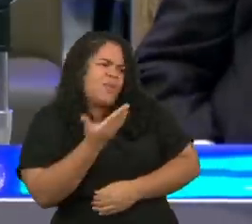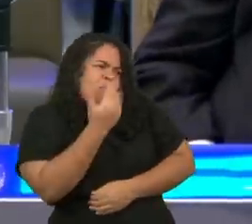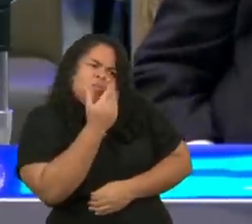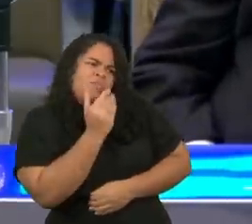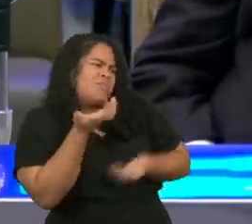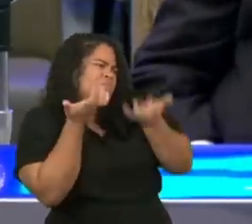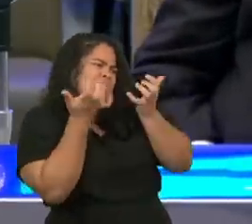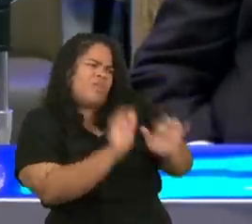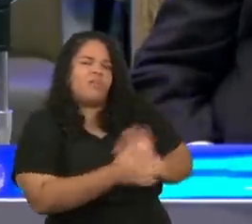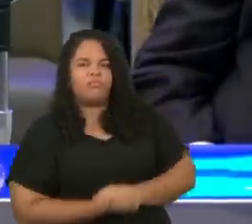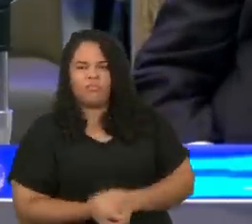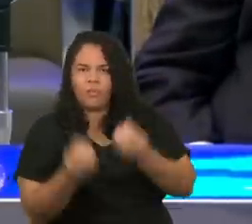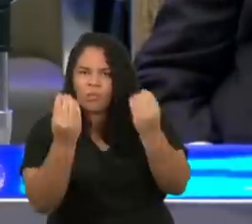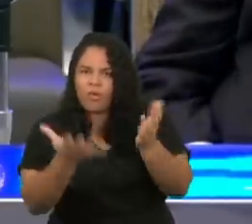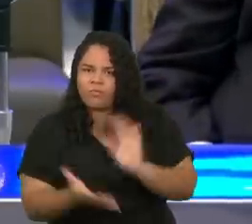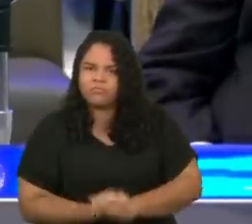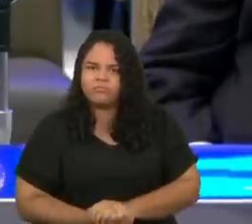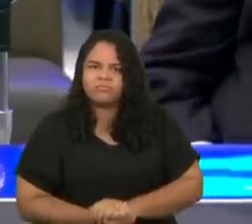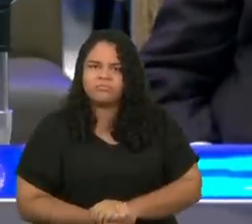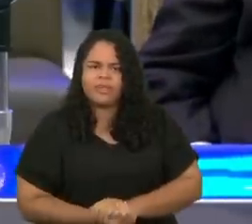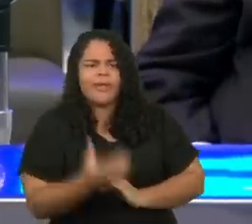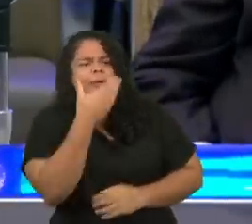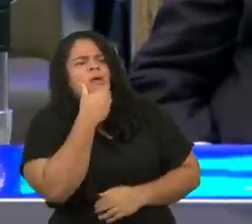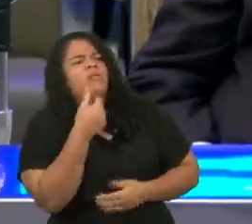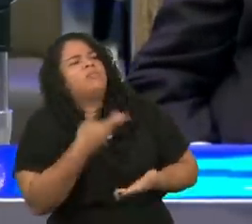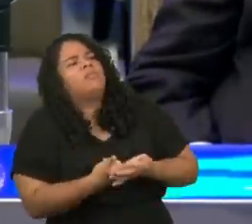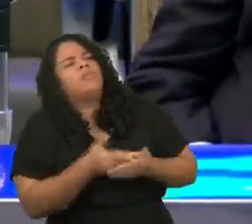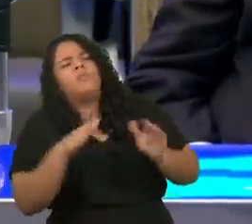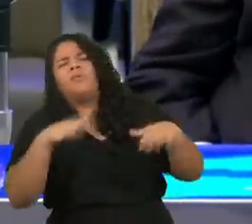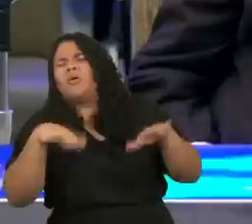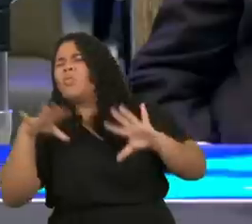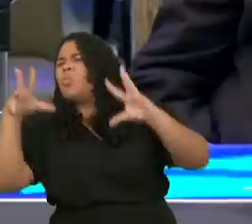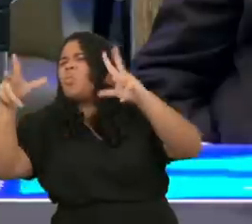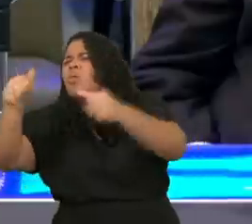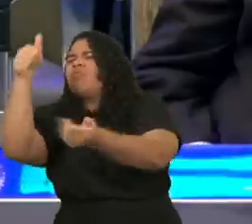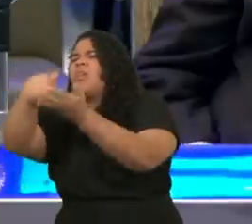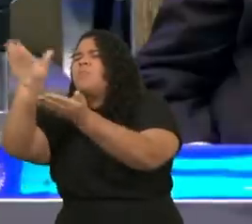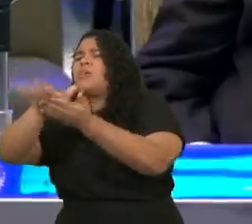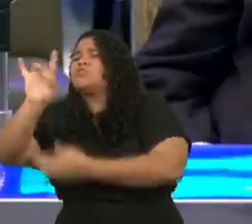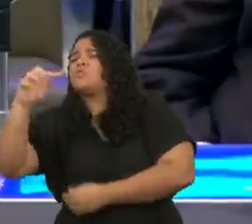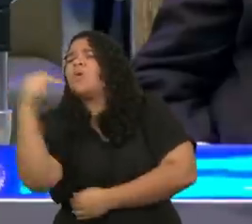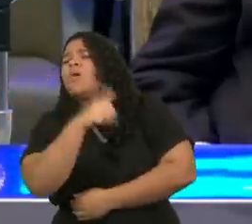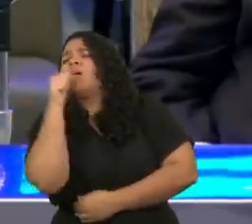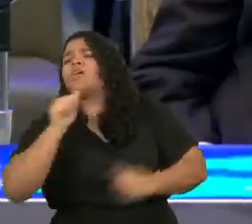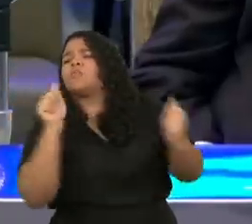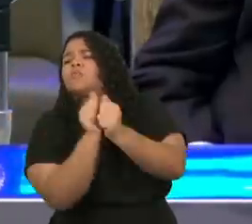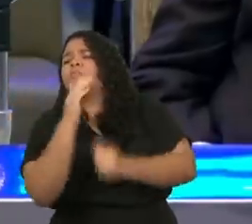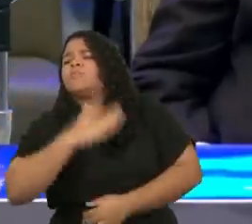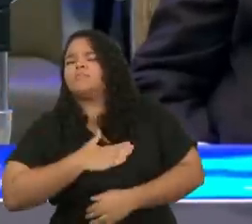disse a menor fazer retirar todos da minha presença e todo esse retiraram dele então é